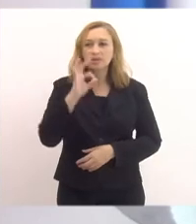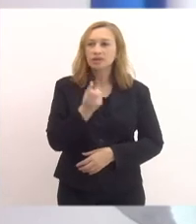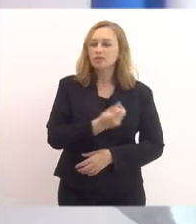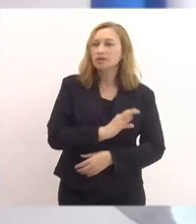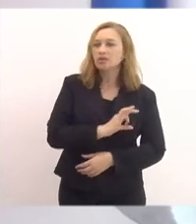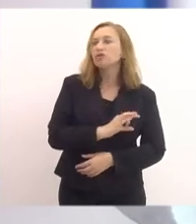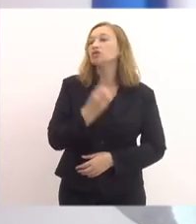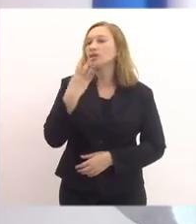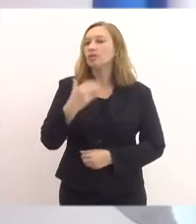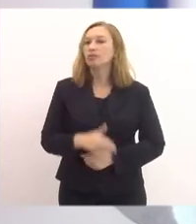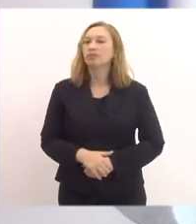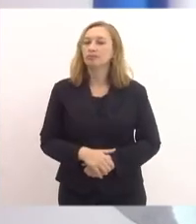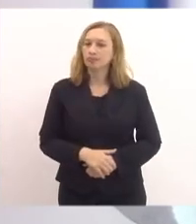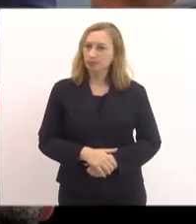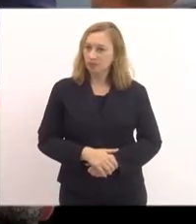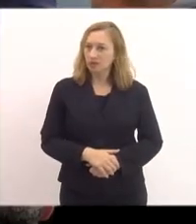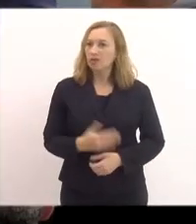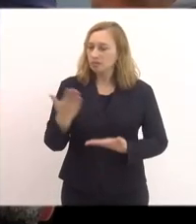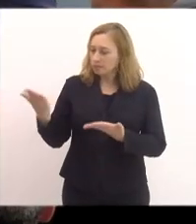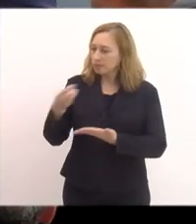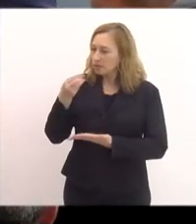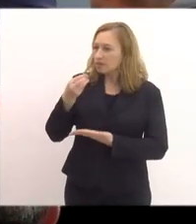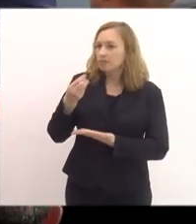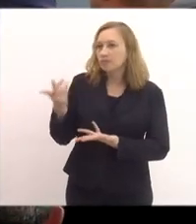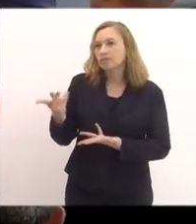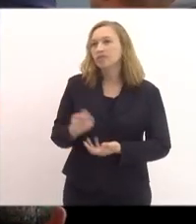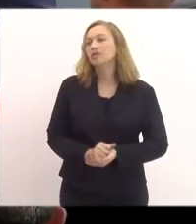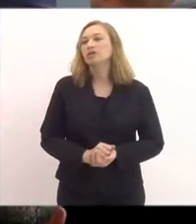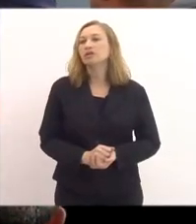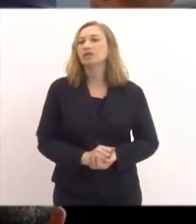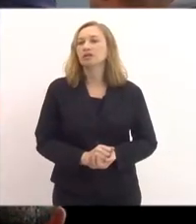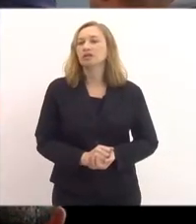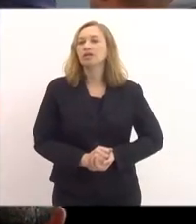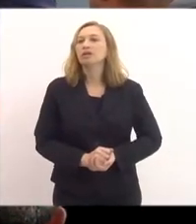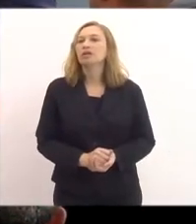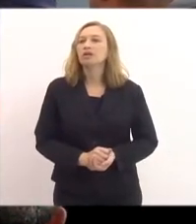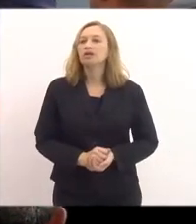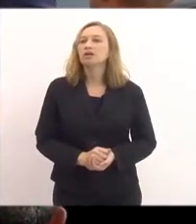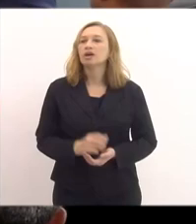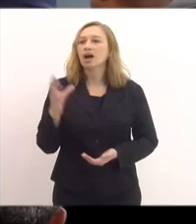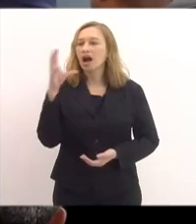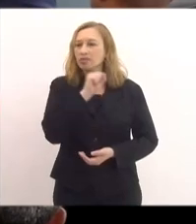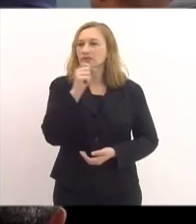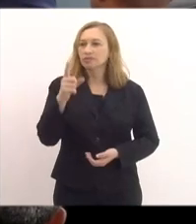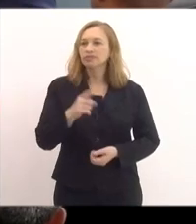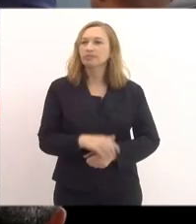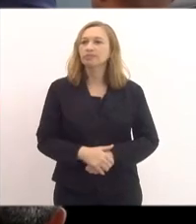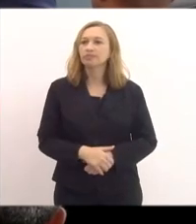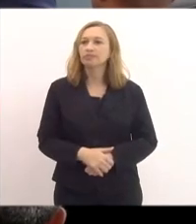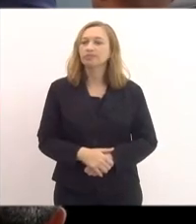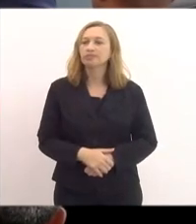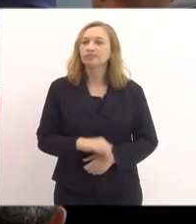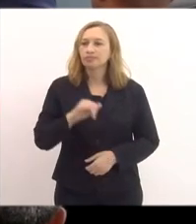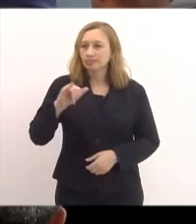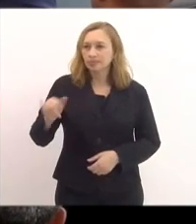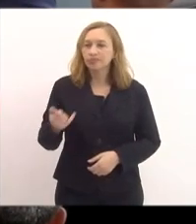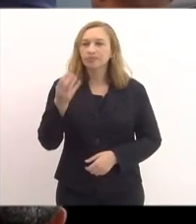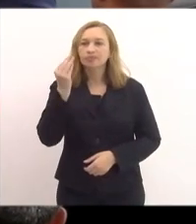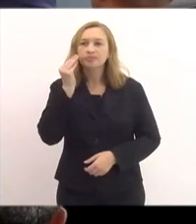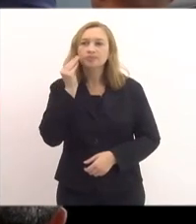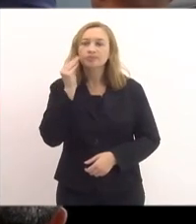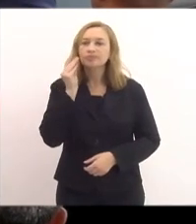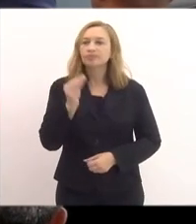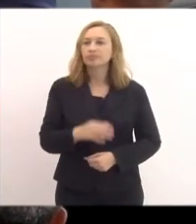solução. Deputado. Pois não. Fique à vontade. Dá licença. Rapidamente aqui, vou aproveitar aqui a